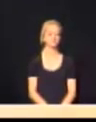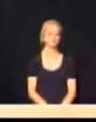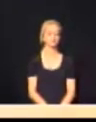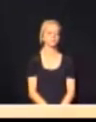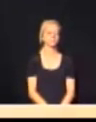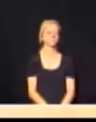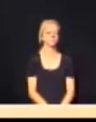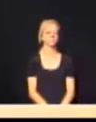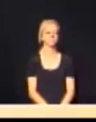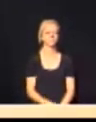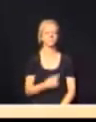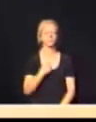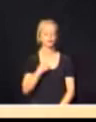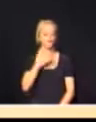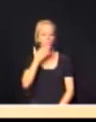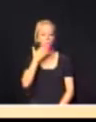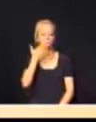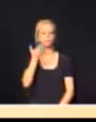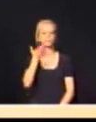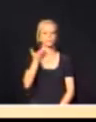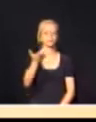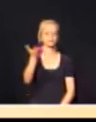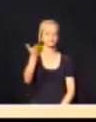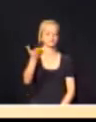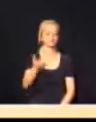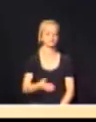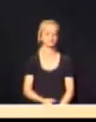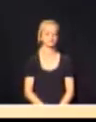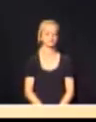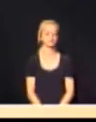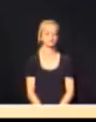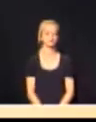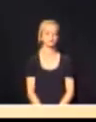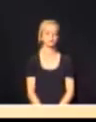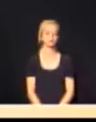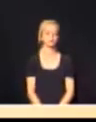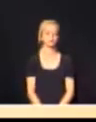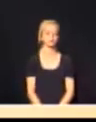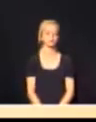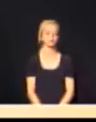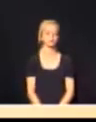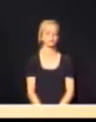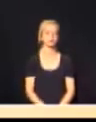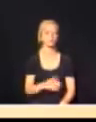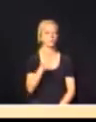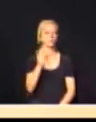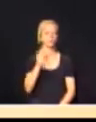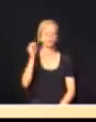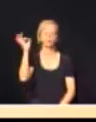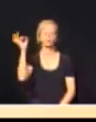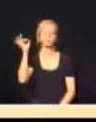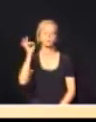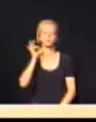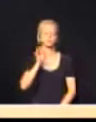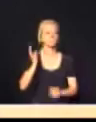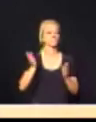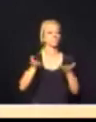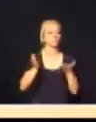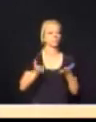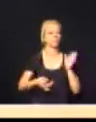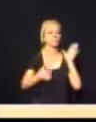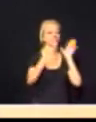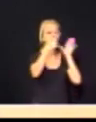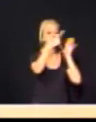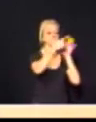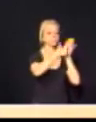seguinte informação. Qual a porcentagem de comprometimento do orçamento com folha de pagamento hoje ou no mês